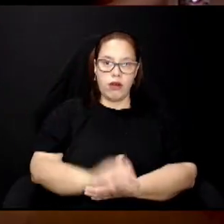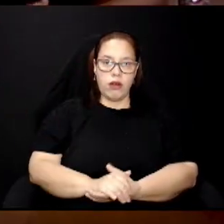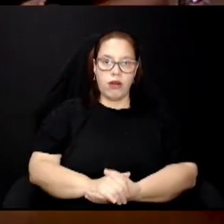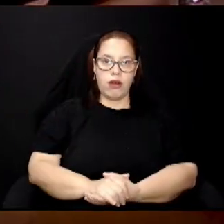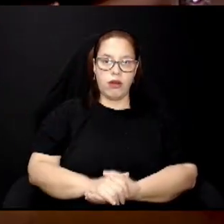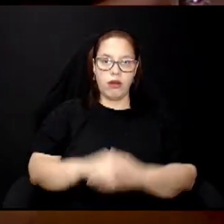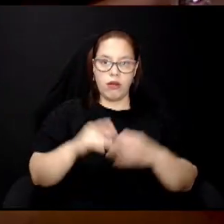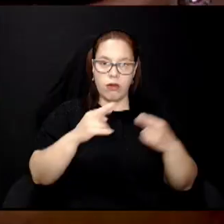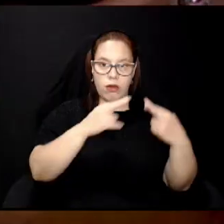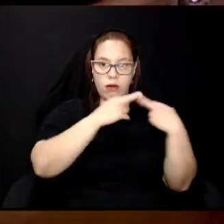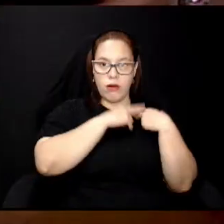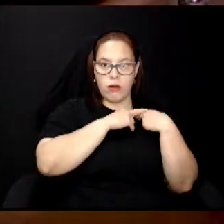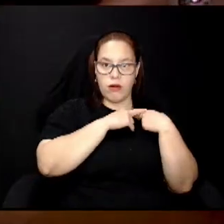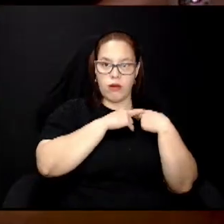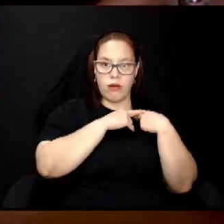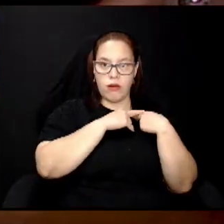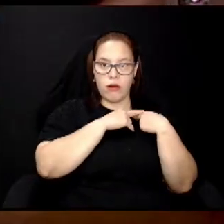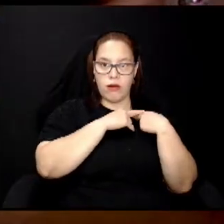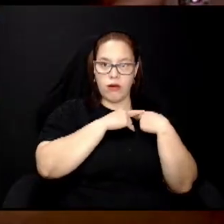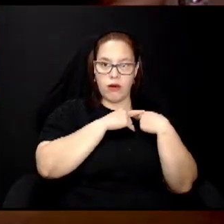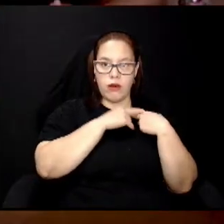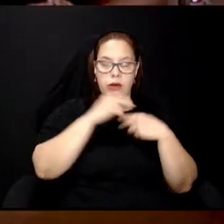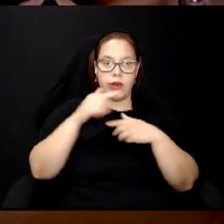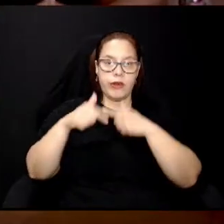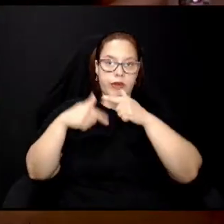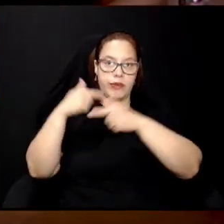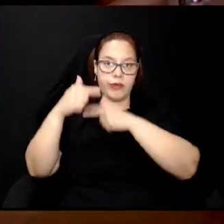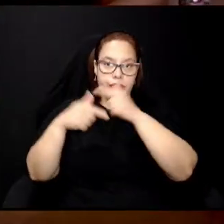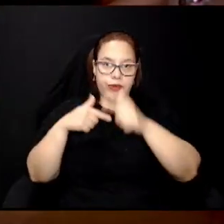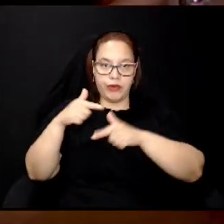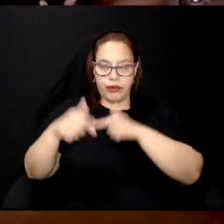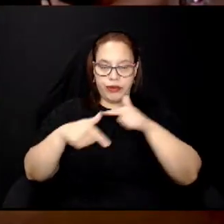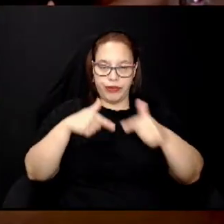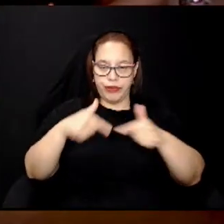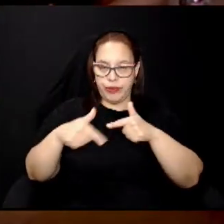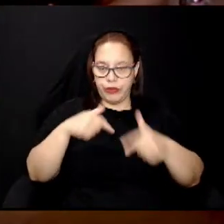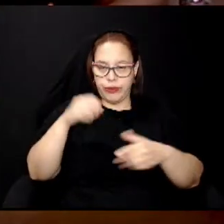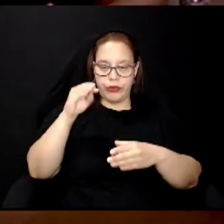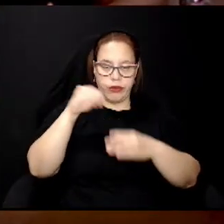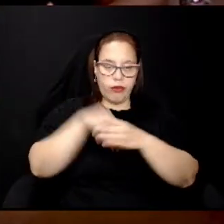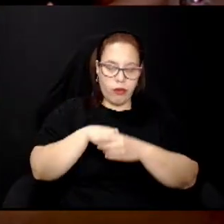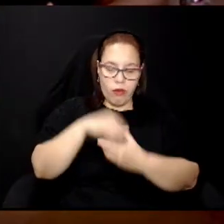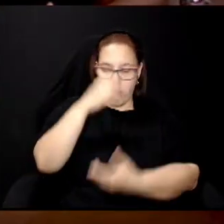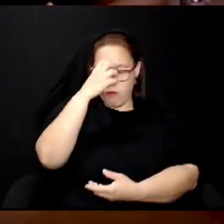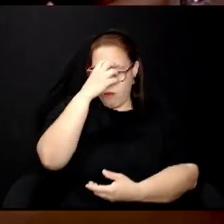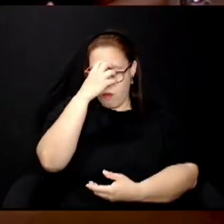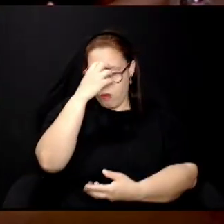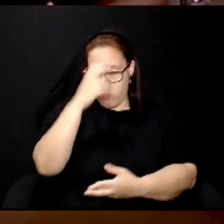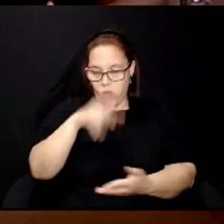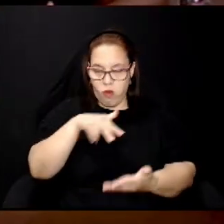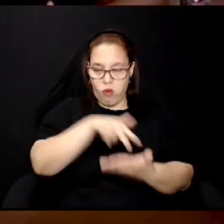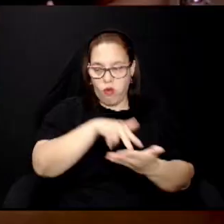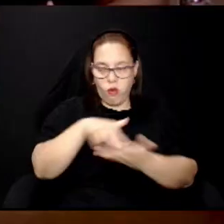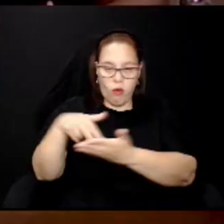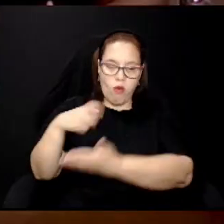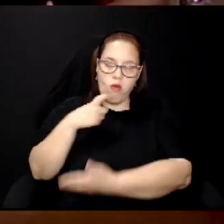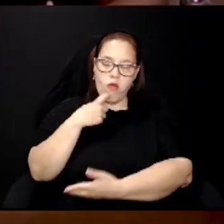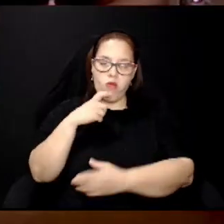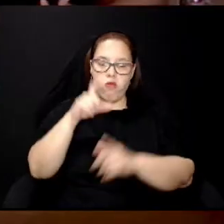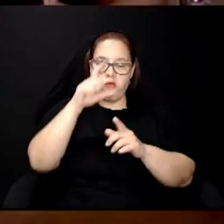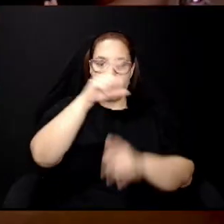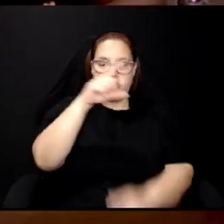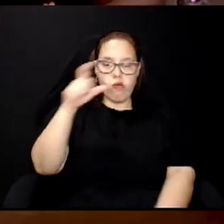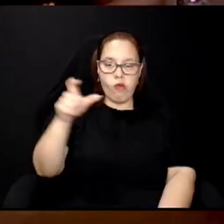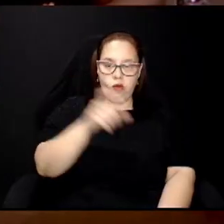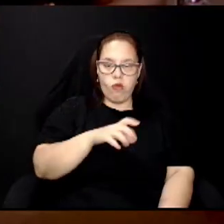responsável pela geração de muitos empregos, né, responsável por posicionar Campinas numa condição